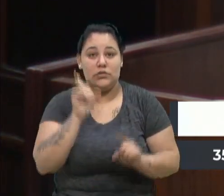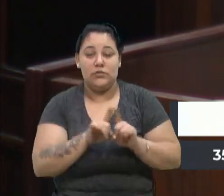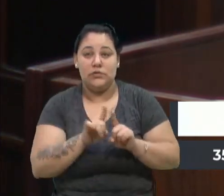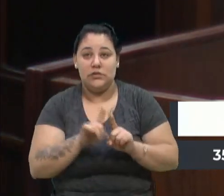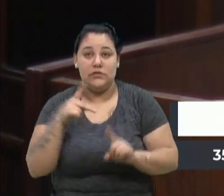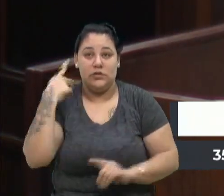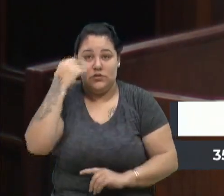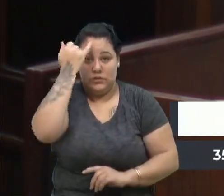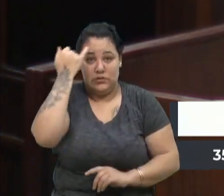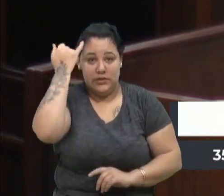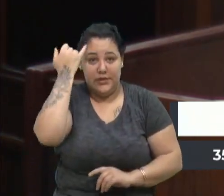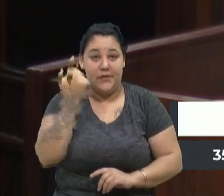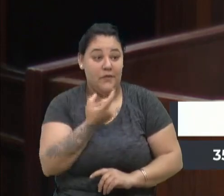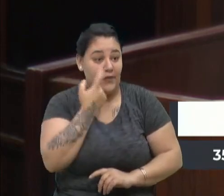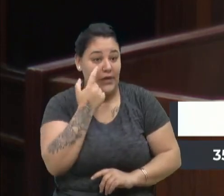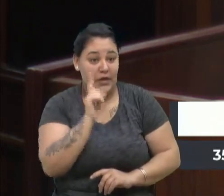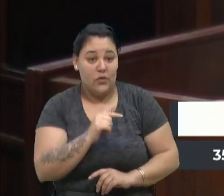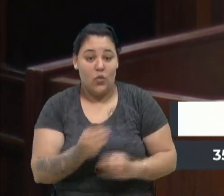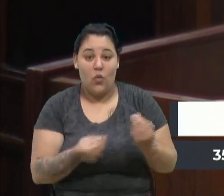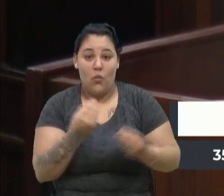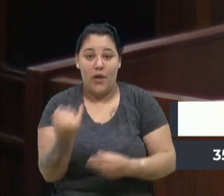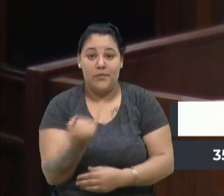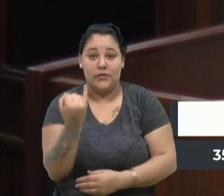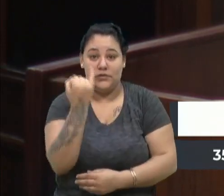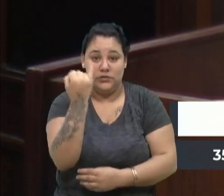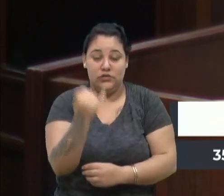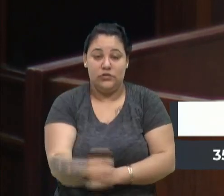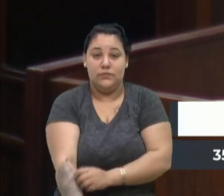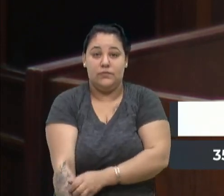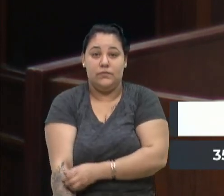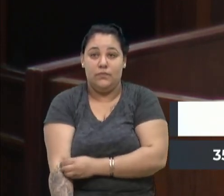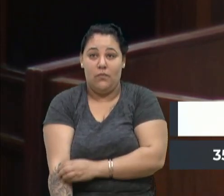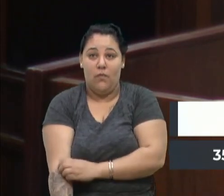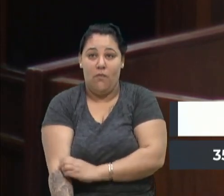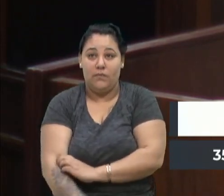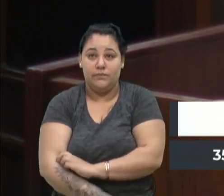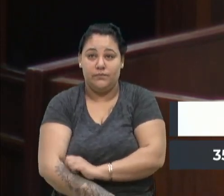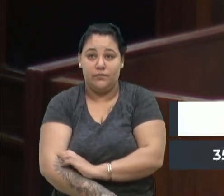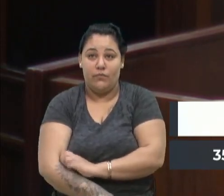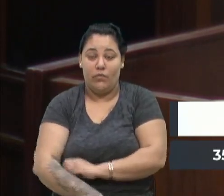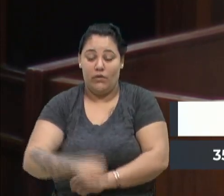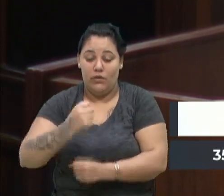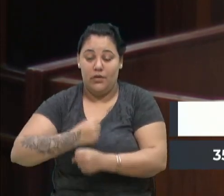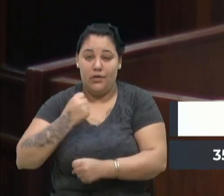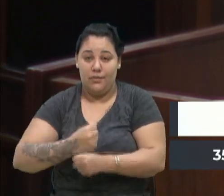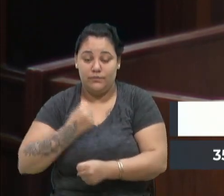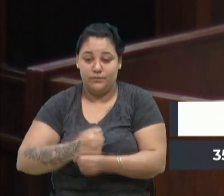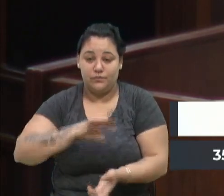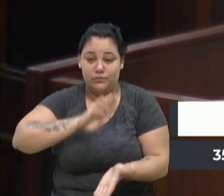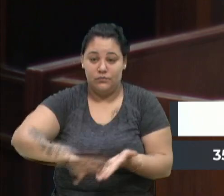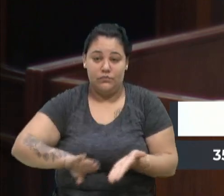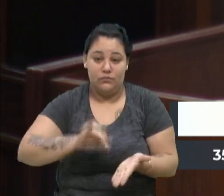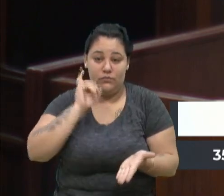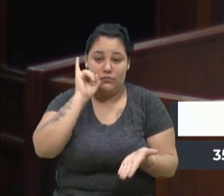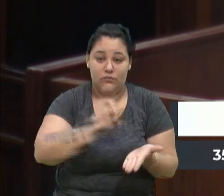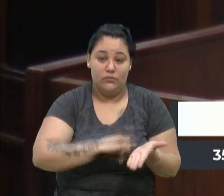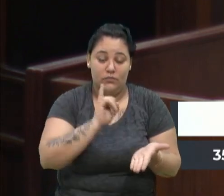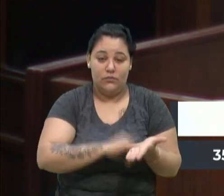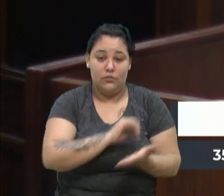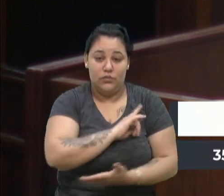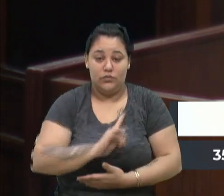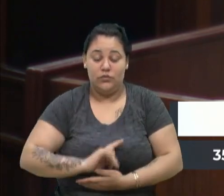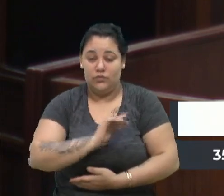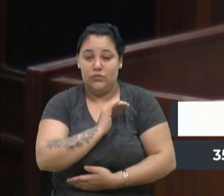D'Ambrosio estiveram lá, viram a importância daquela obra do pró-social, um governo de abatimento de impostos do governo do